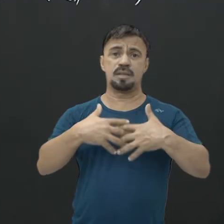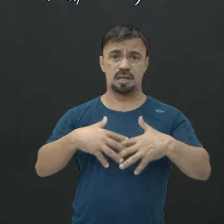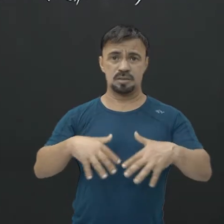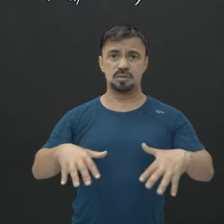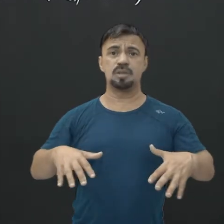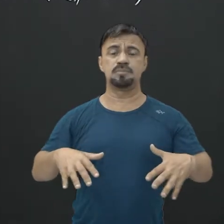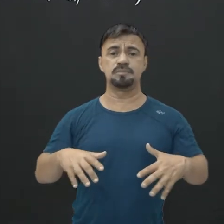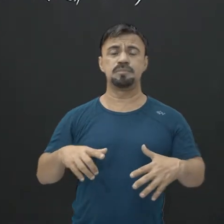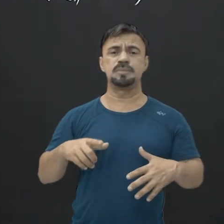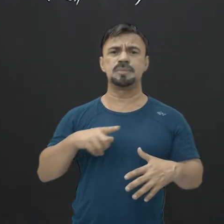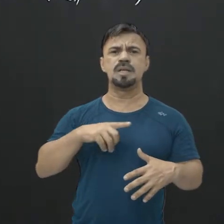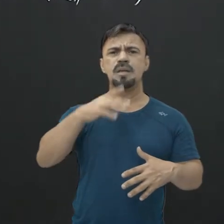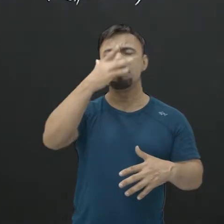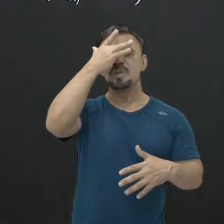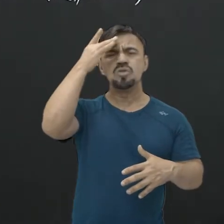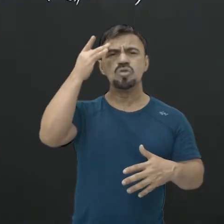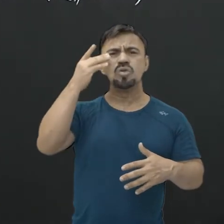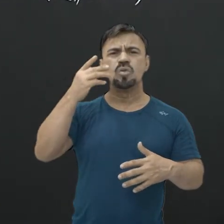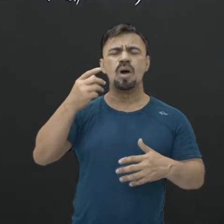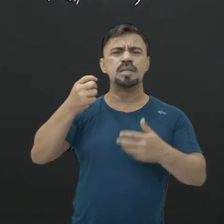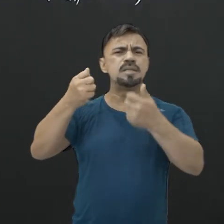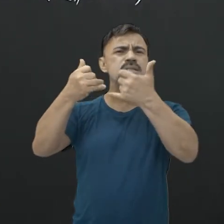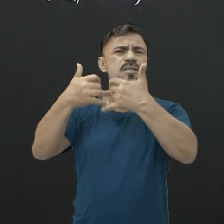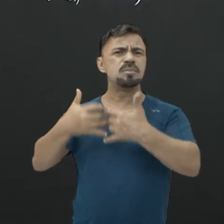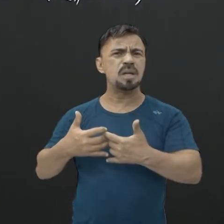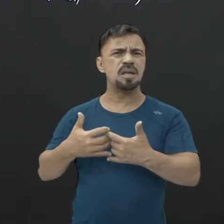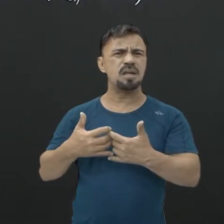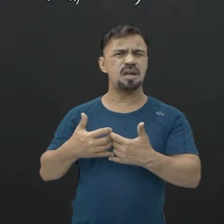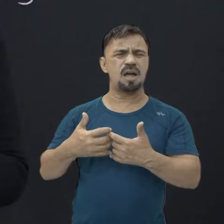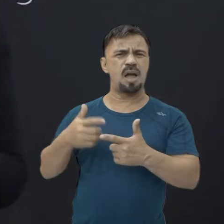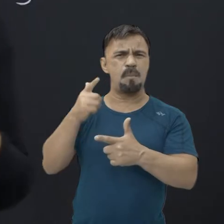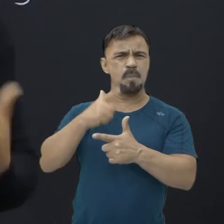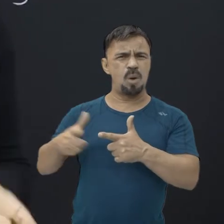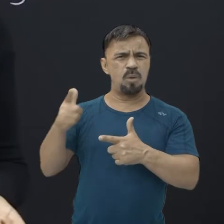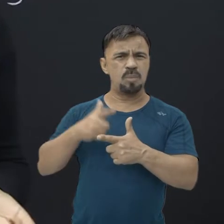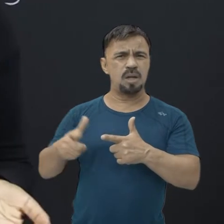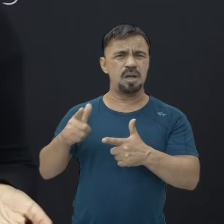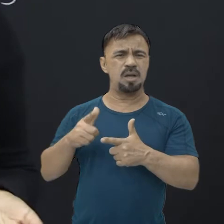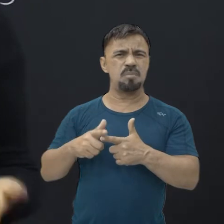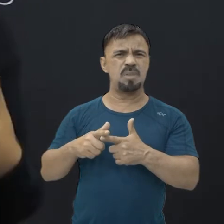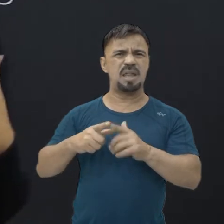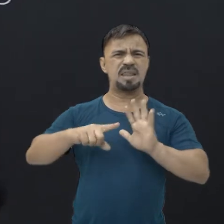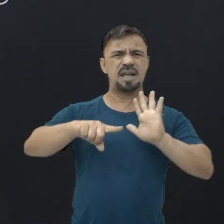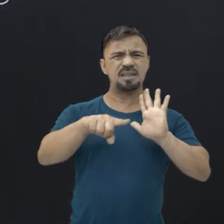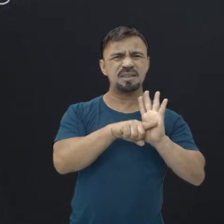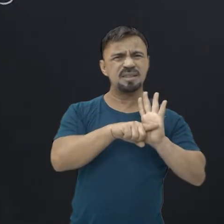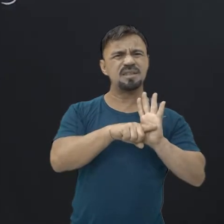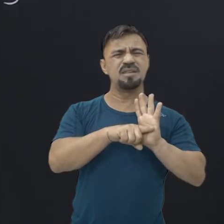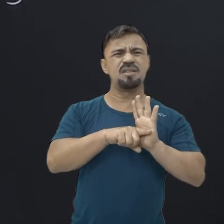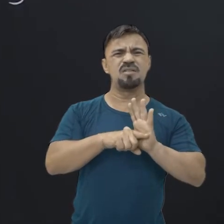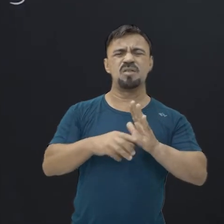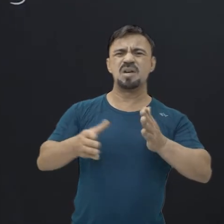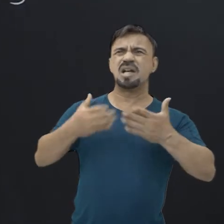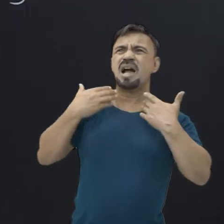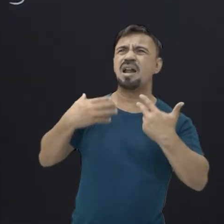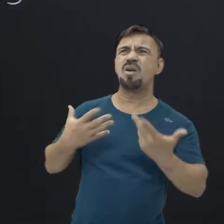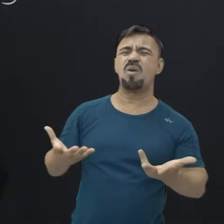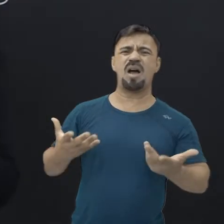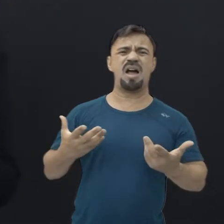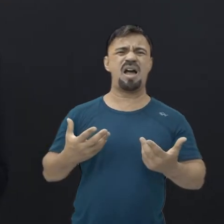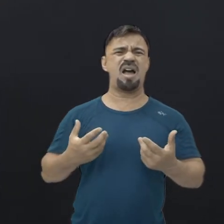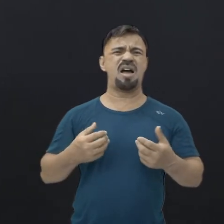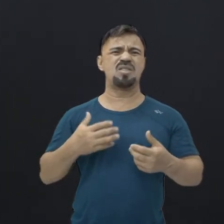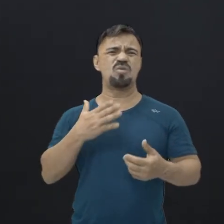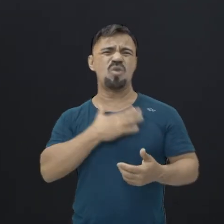isso. Tem pessoas que falam do efeito estufa como se fosse um problema, fosse algo negativo. Acho que você está passando calor e você fica, ai, essa